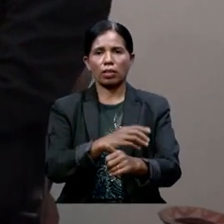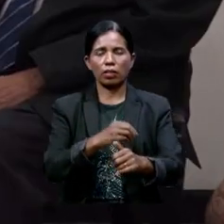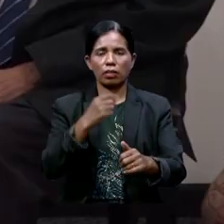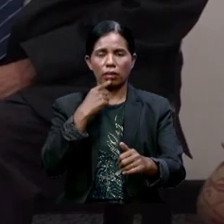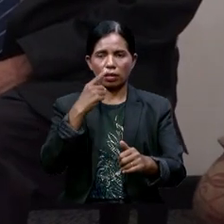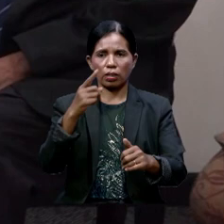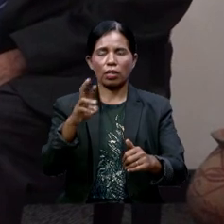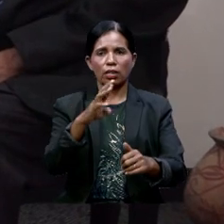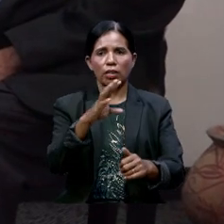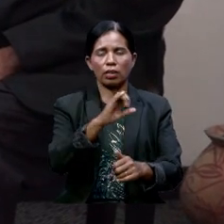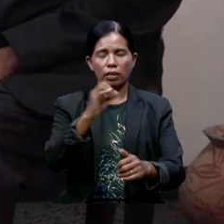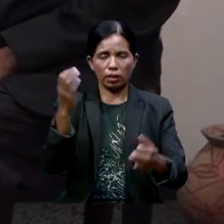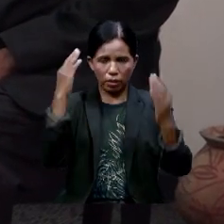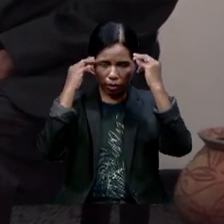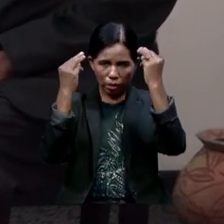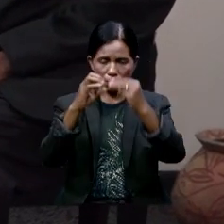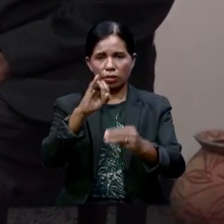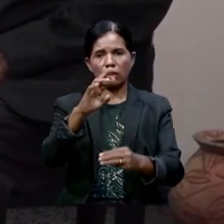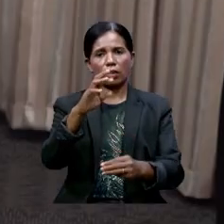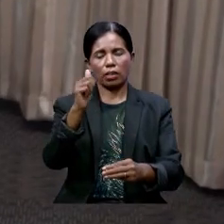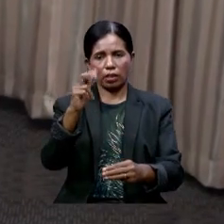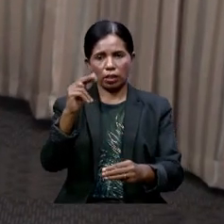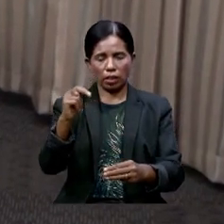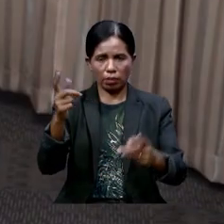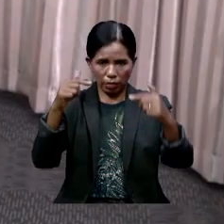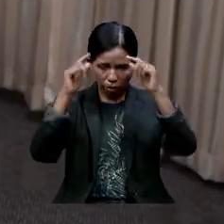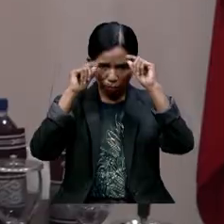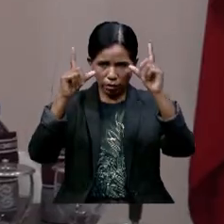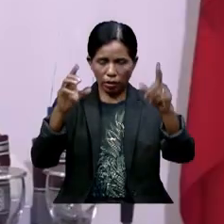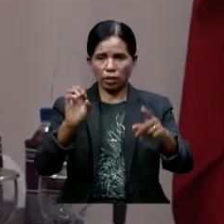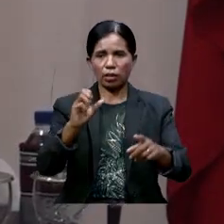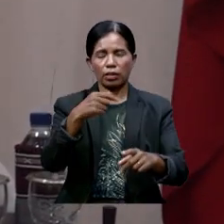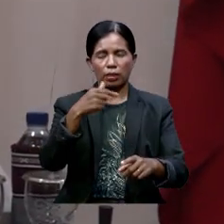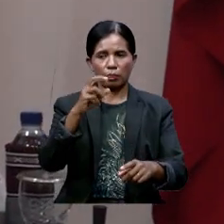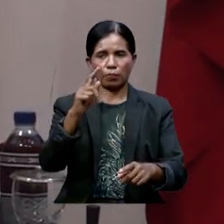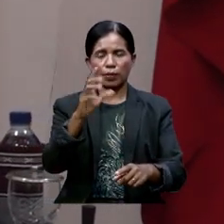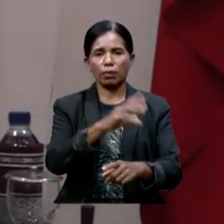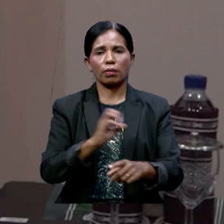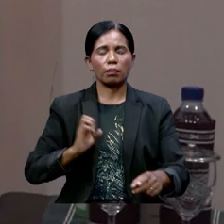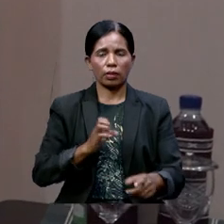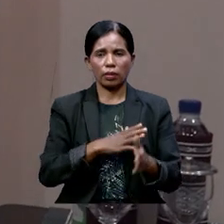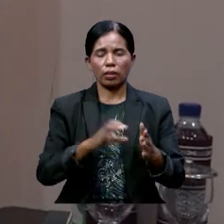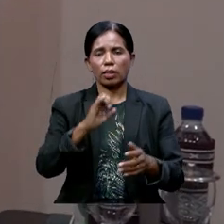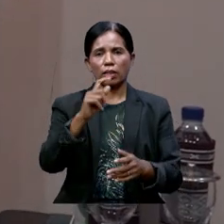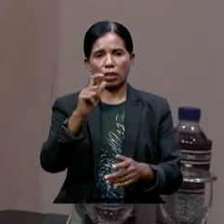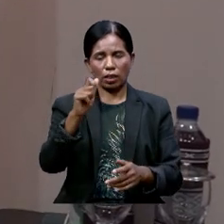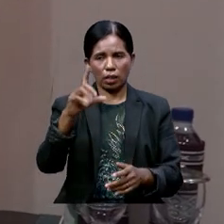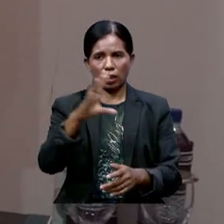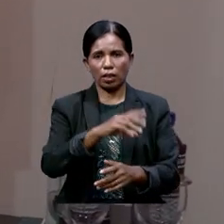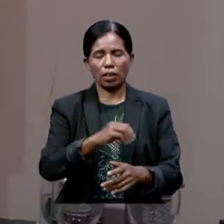plenipotenciário República Islâmica Irã, mas Timor-Leste, embaixador Egito, no embaixador Itália, embaixador Hirakne,